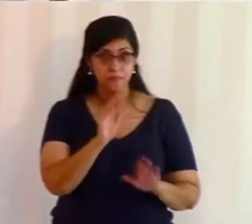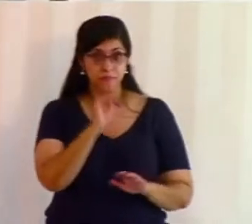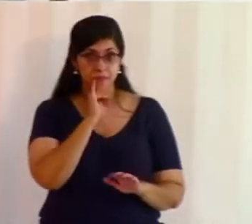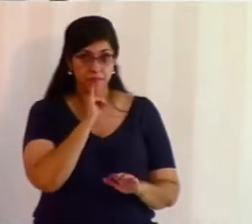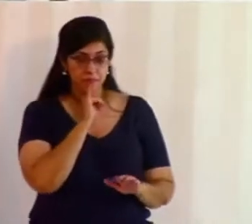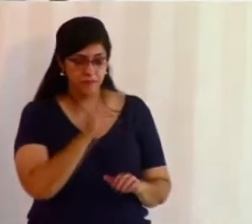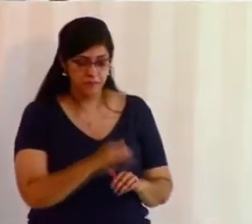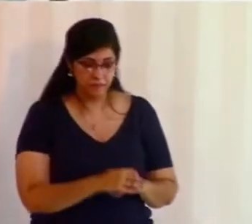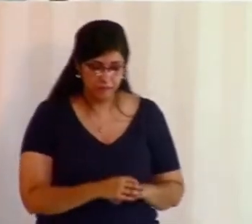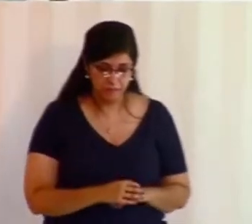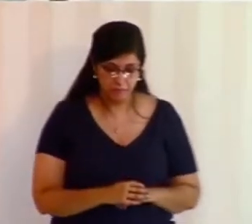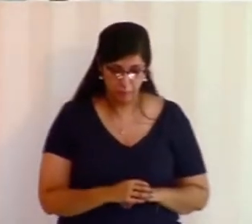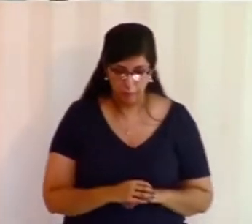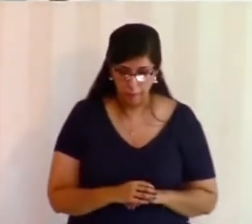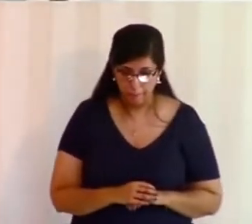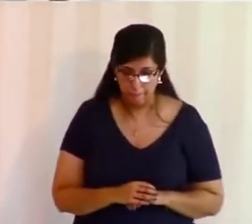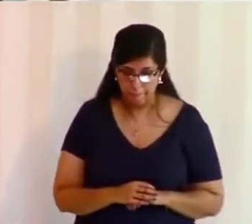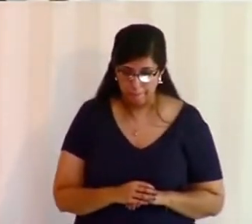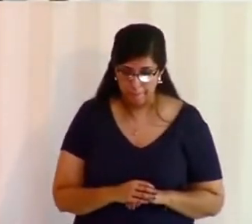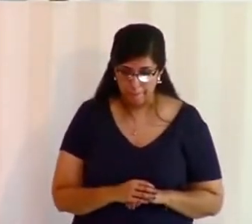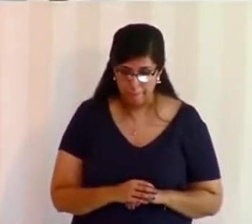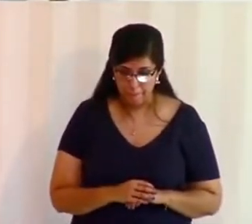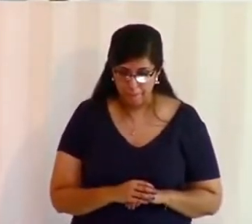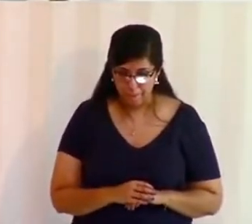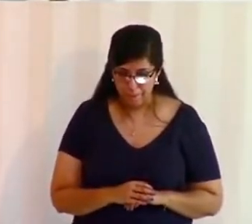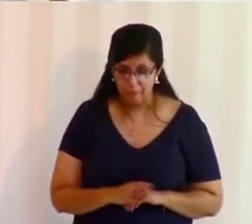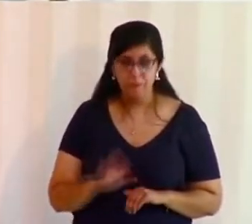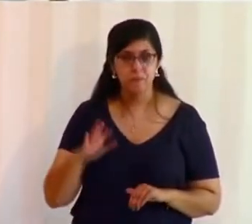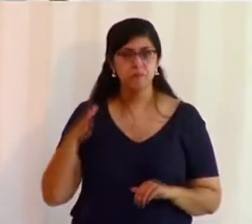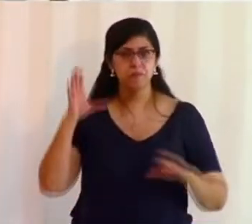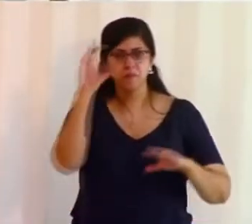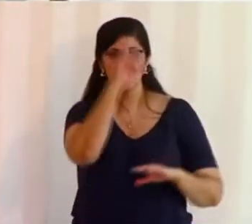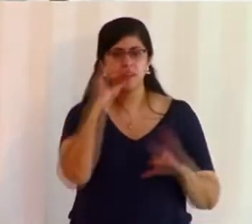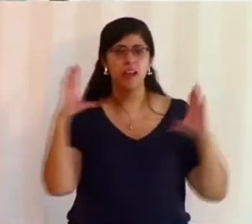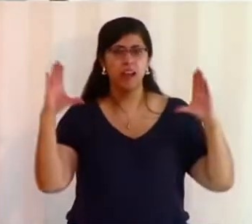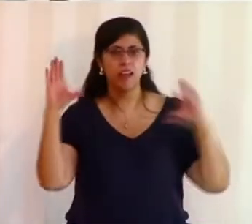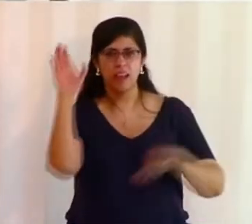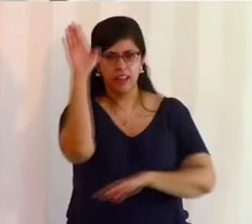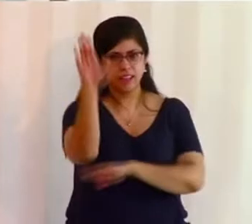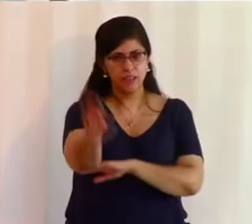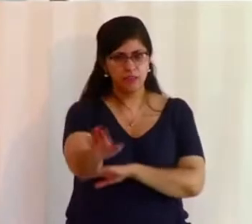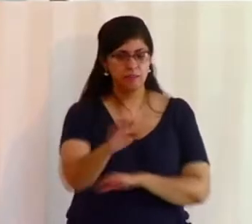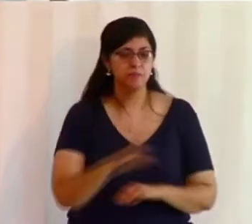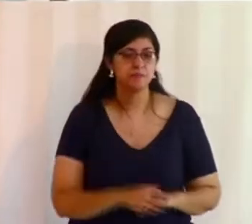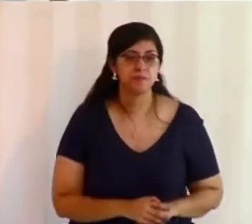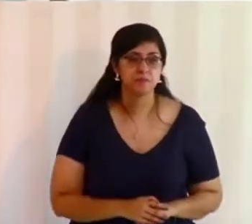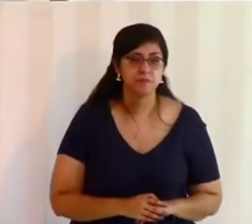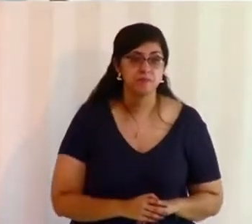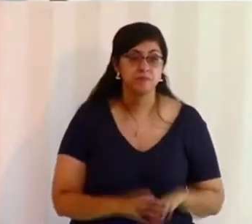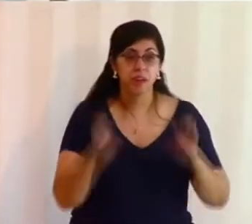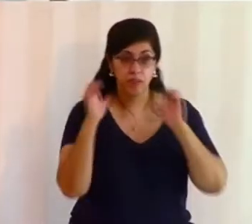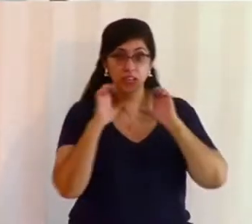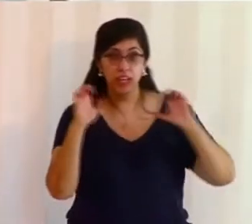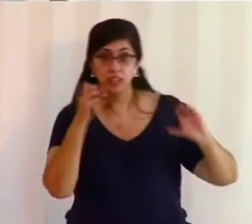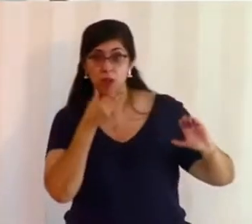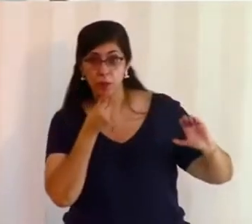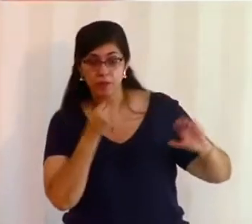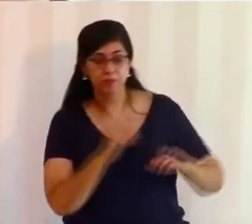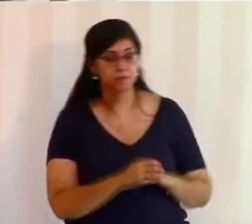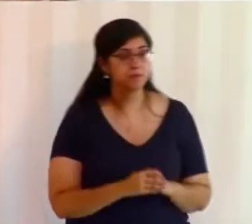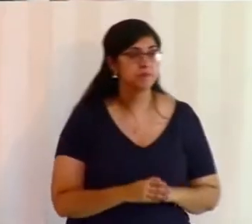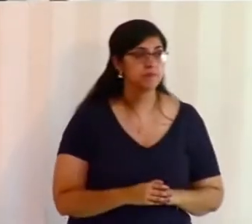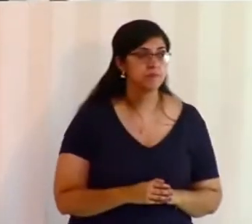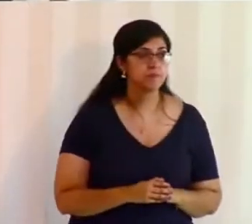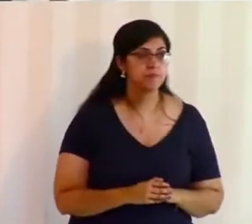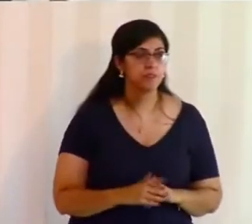ouvi um pregador contar essa história. Que determinado domingo à tarde, um homem estava indo para a igreja, um evangelista. E próximo ali tinha